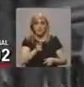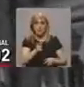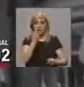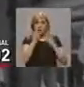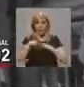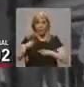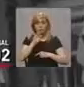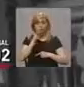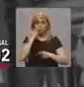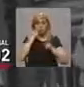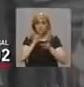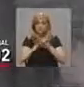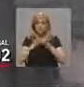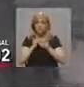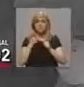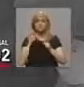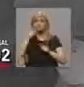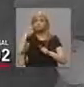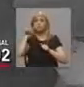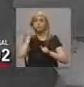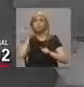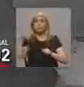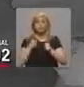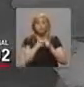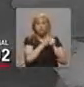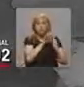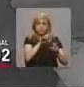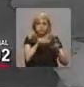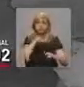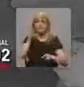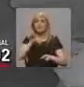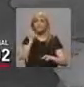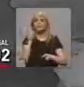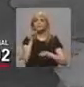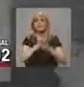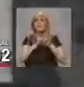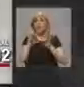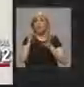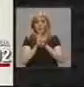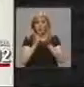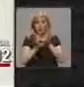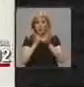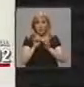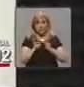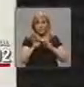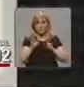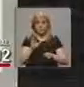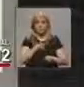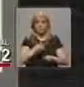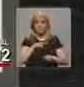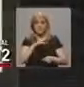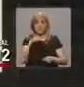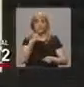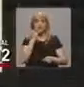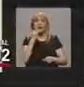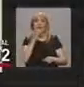dos autores perseguidos pela polícia. O então jovem escritor, quando publica a segunda obra, A Paixão, é